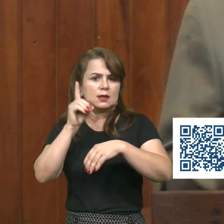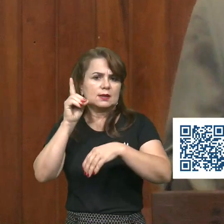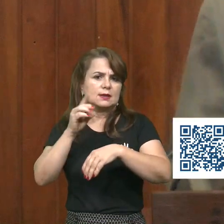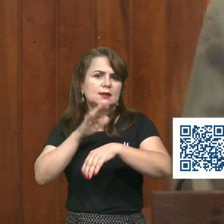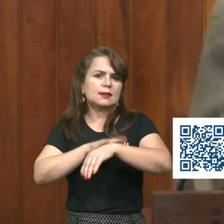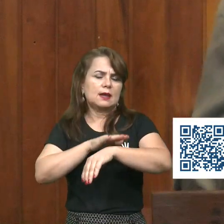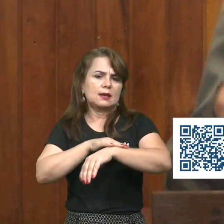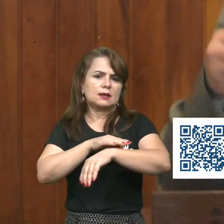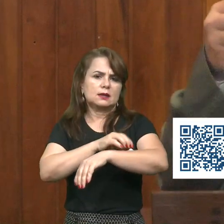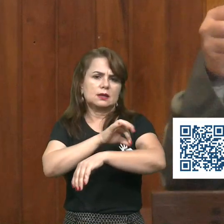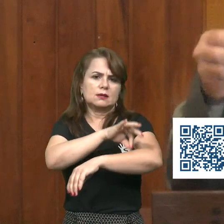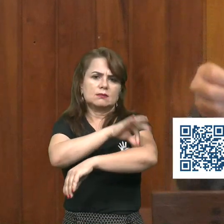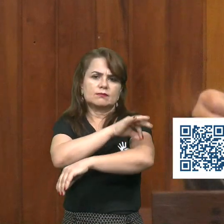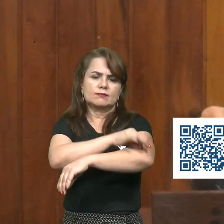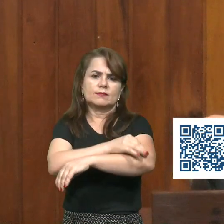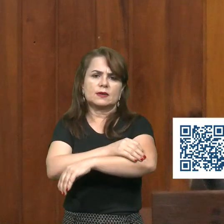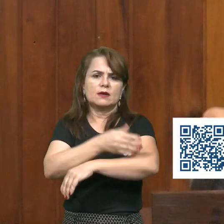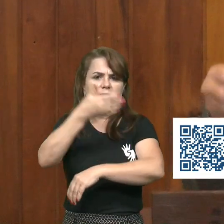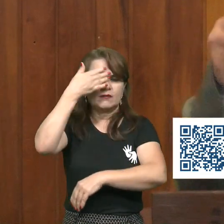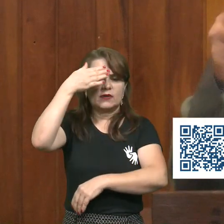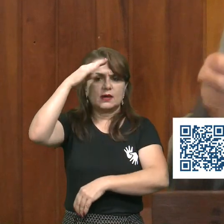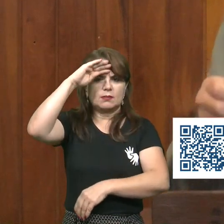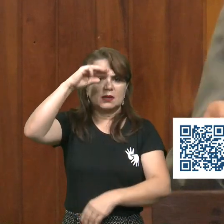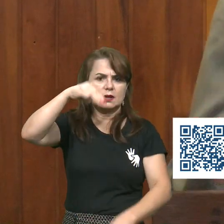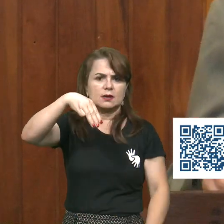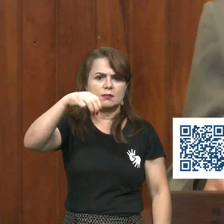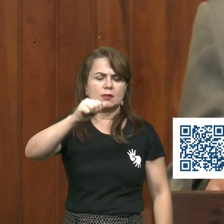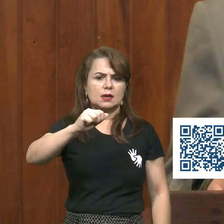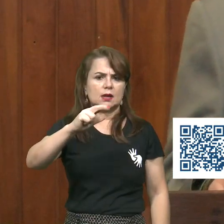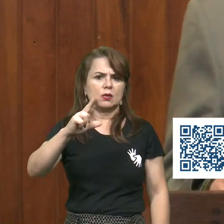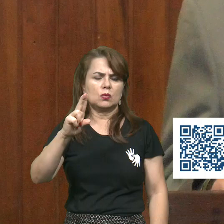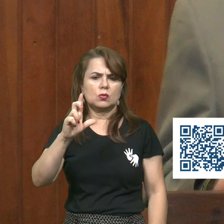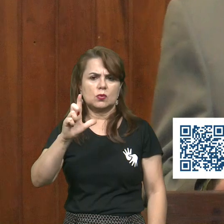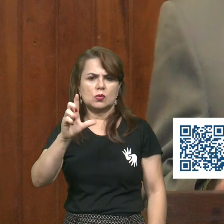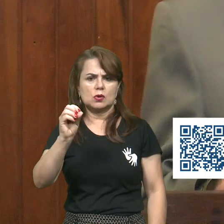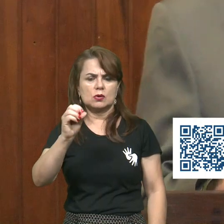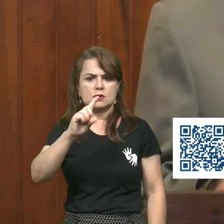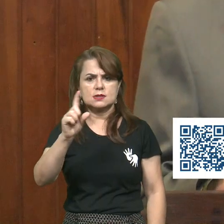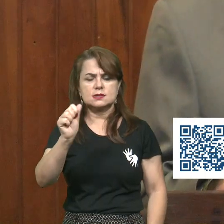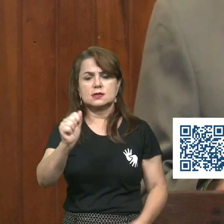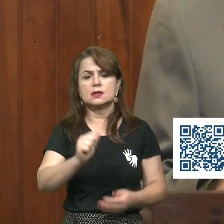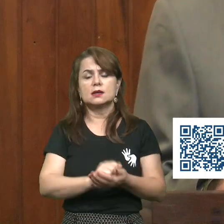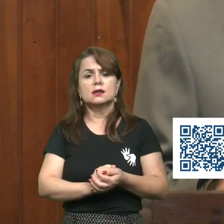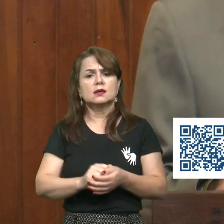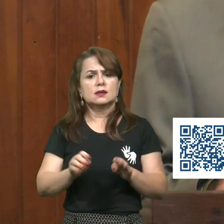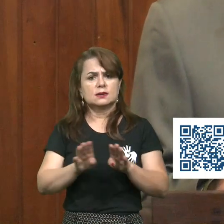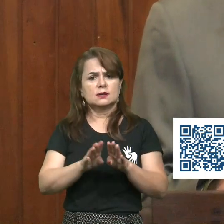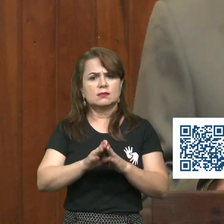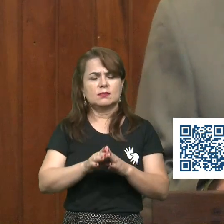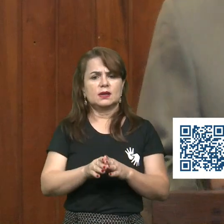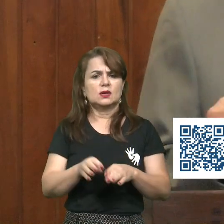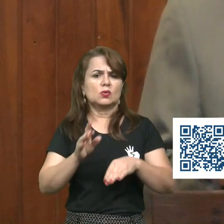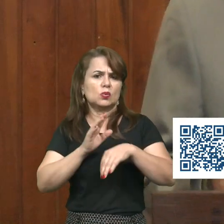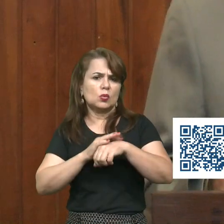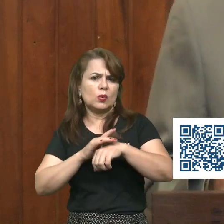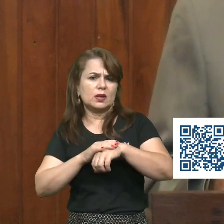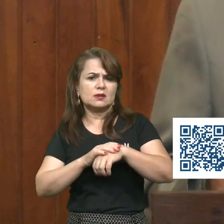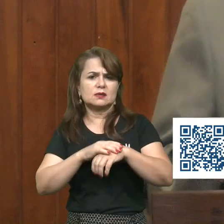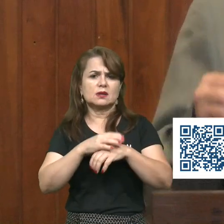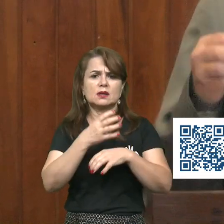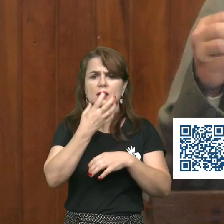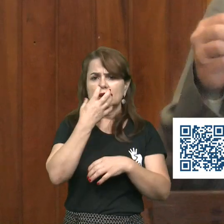febre maculosa, leptospirose, leishmaniose. A varredura feita inclui identificação de